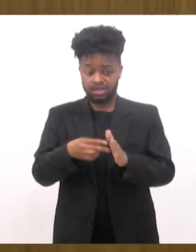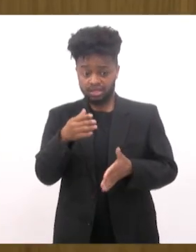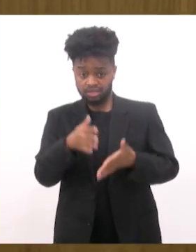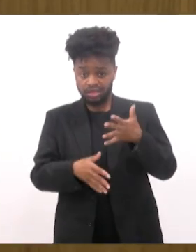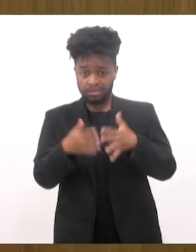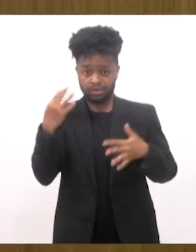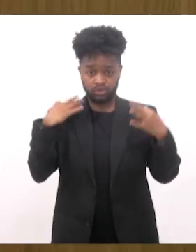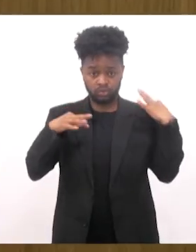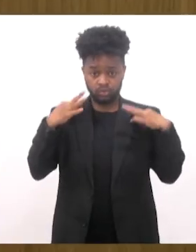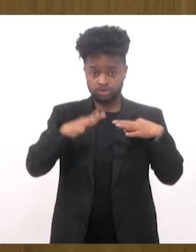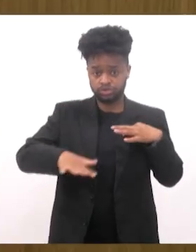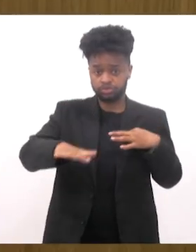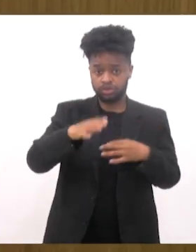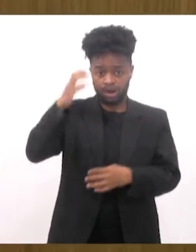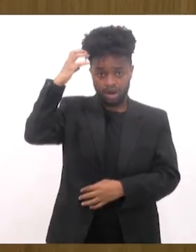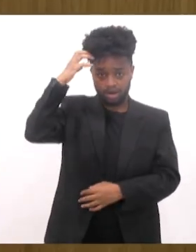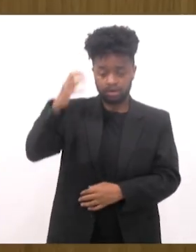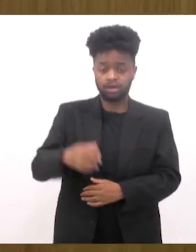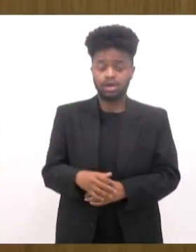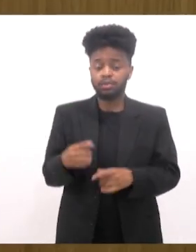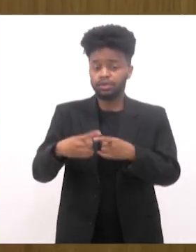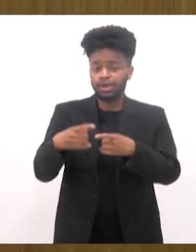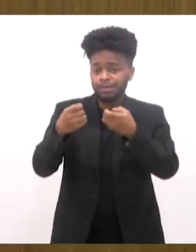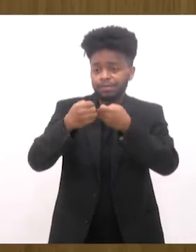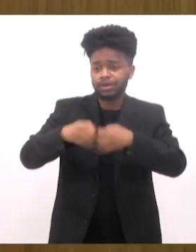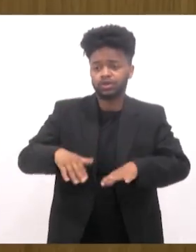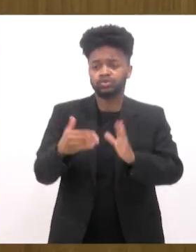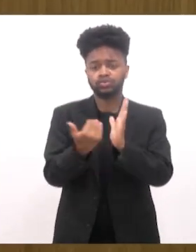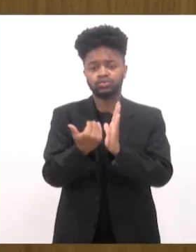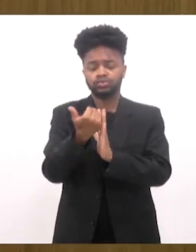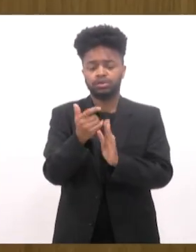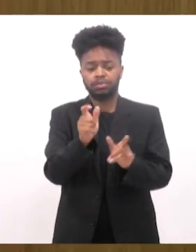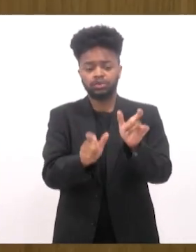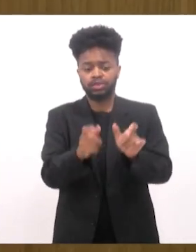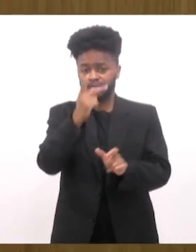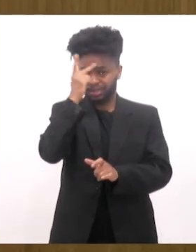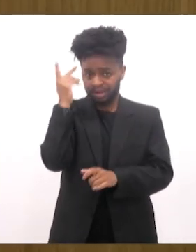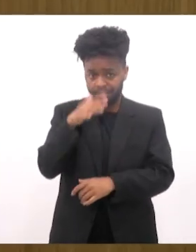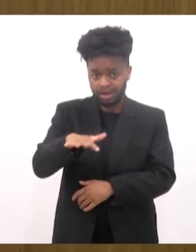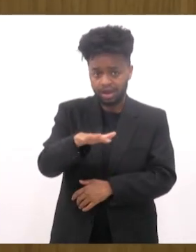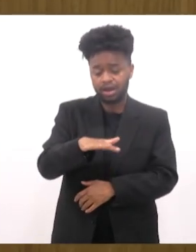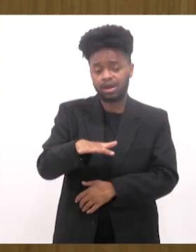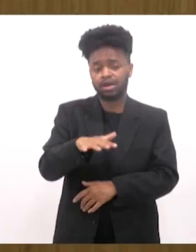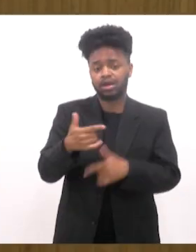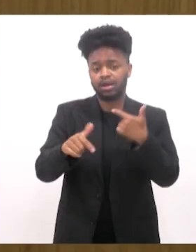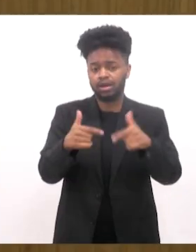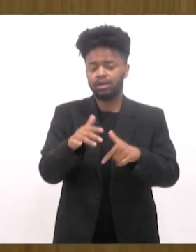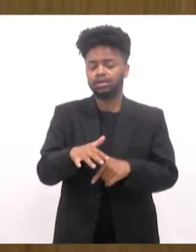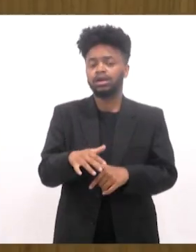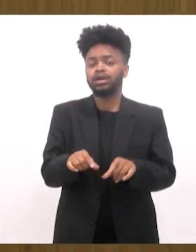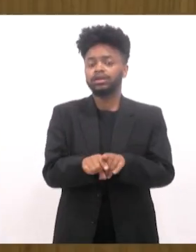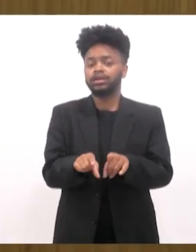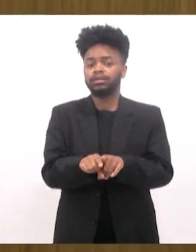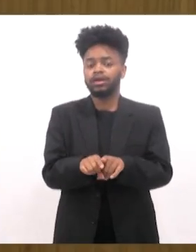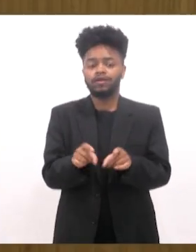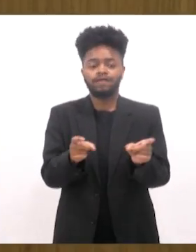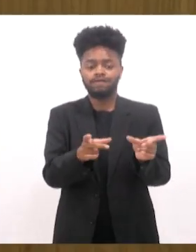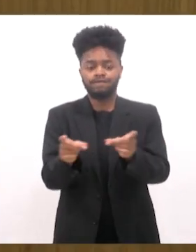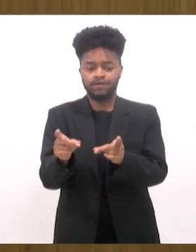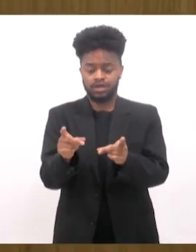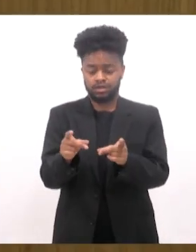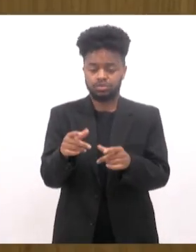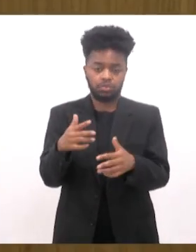de Angra dos Reis. Isso iria prejudicar diretamente os trabalhadores, os comerciantes. E o que eu